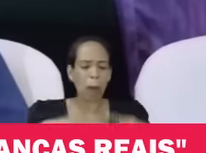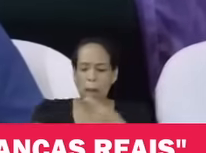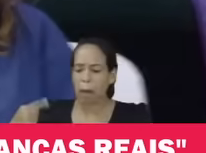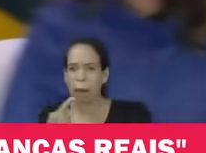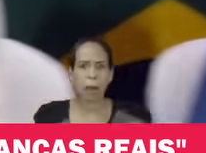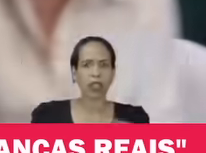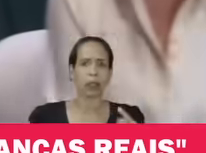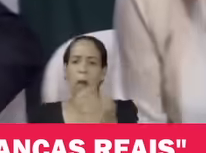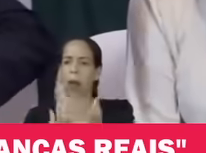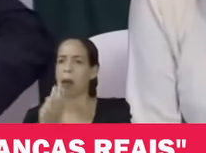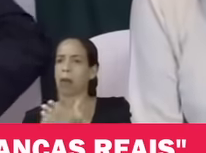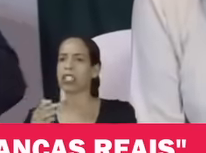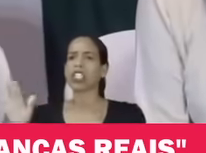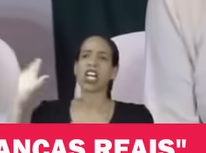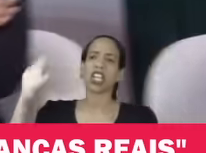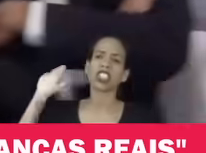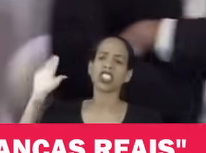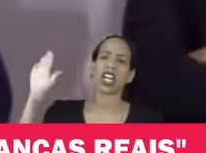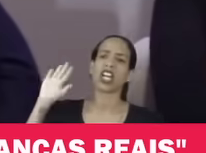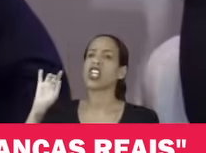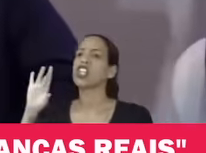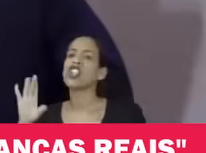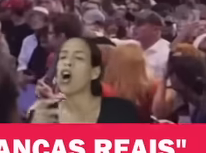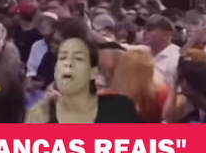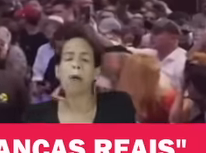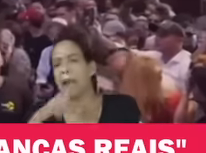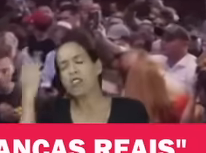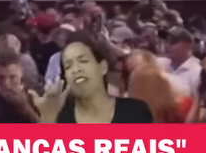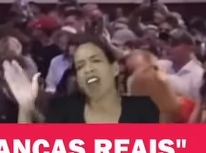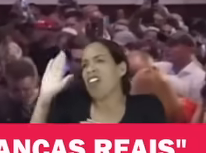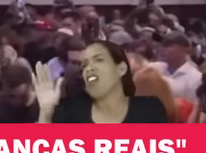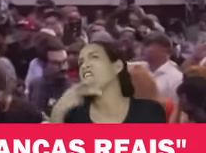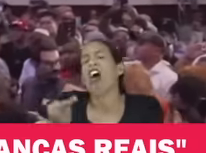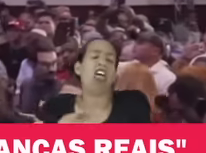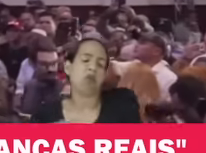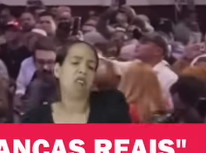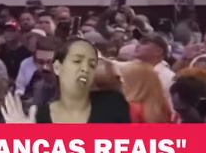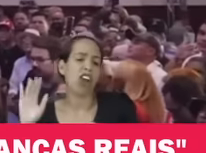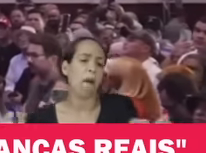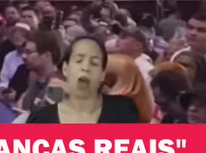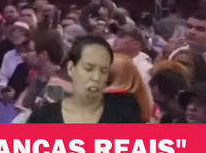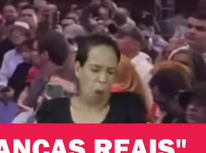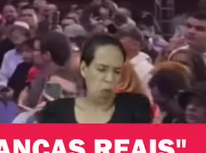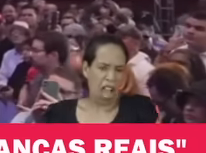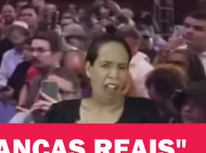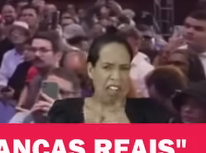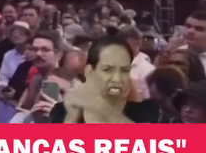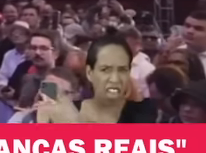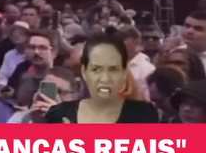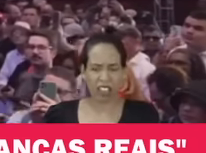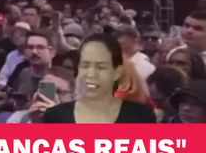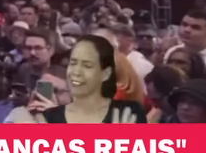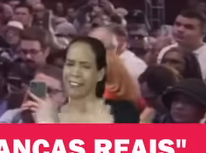lançamento de candidatura apenas porque uma pessoa quer ser candidato e se auto-intitula como candidato e a gente é obrigado a correr atrás.